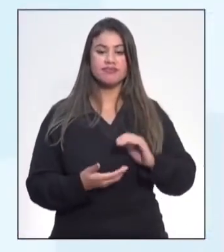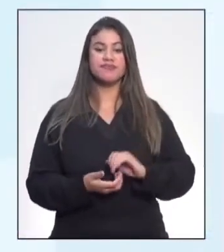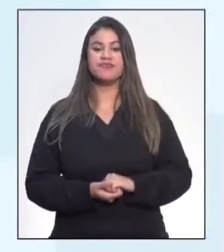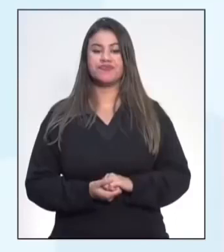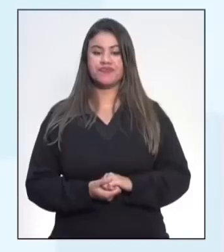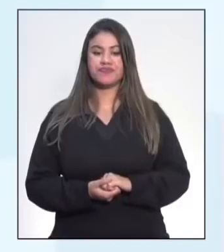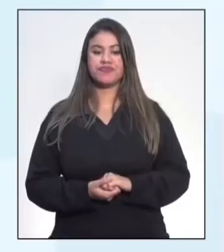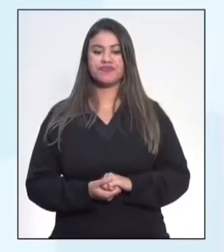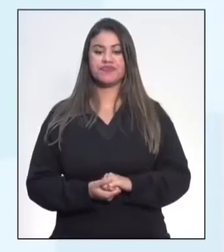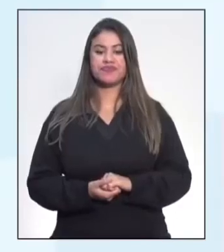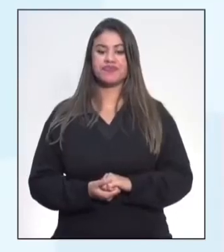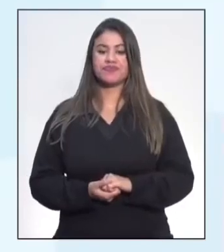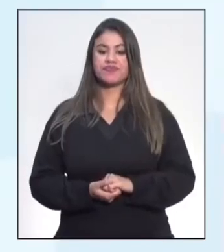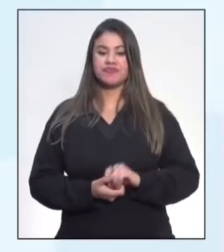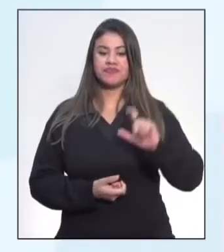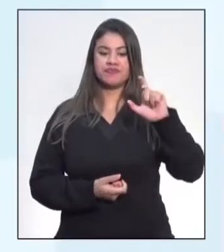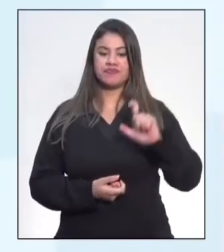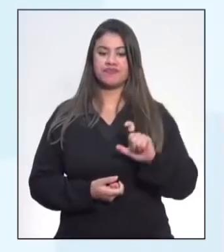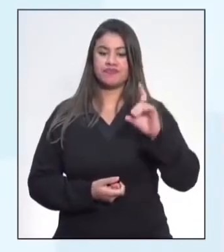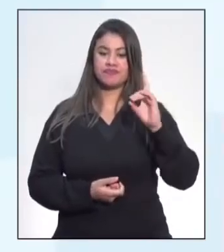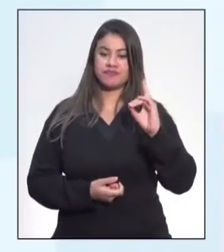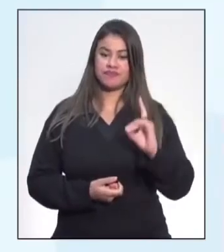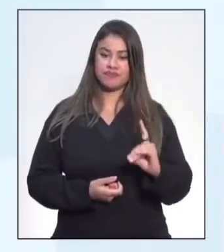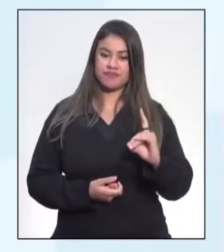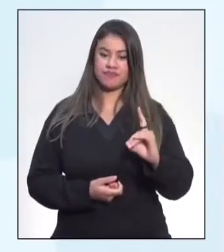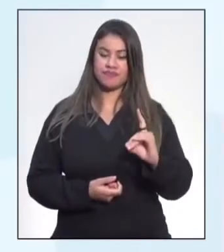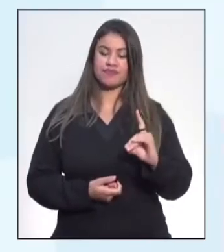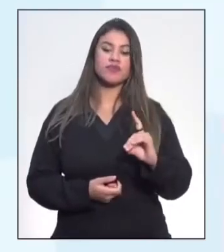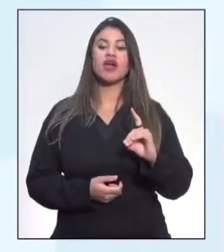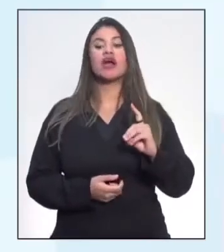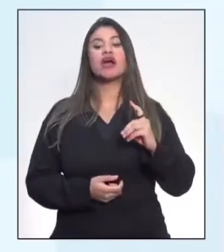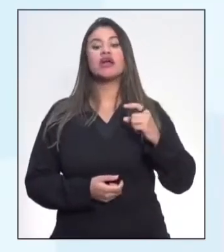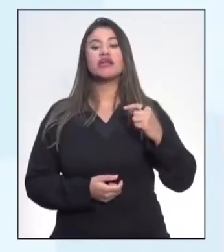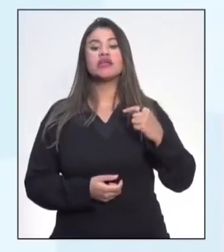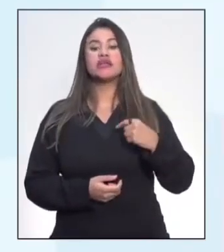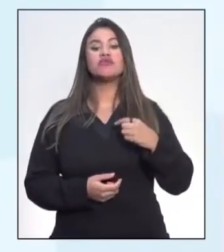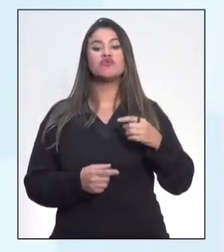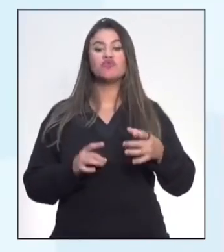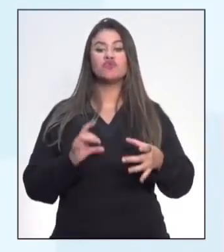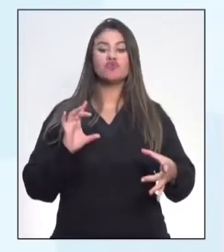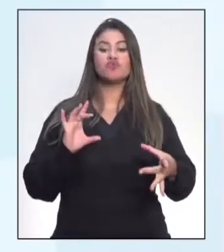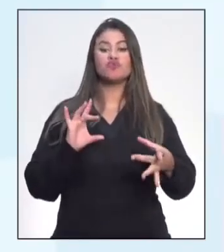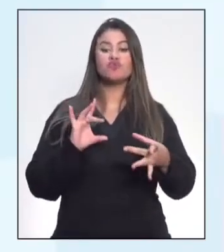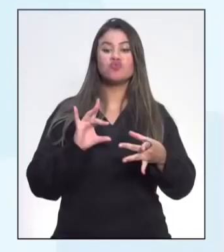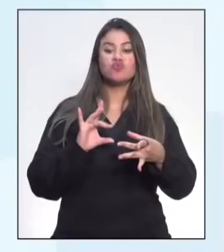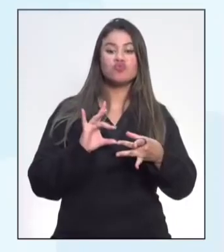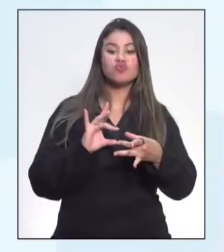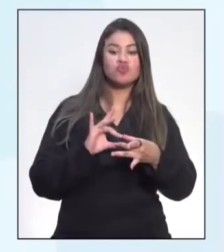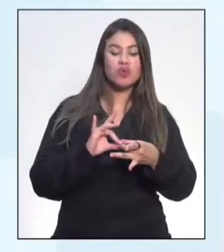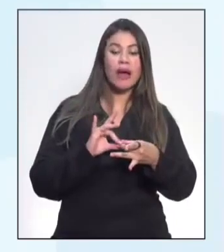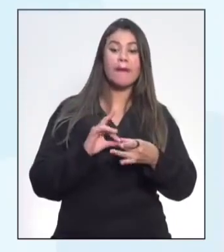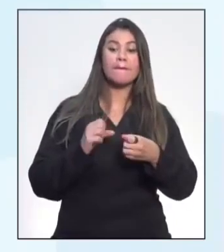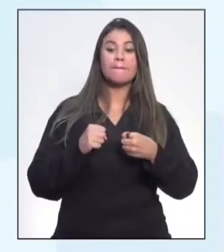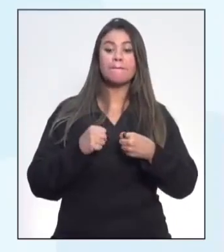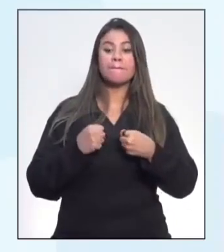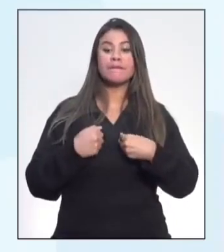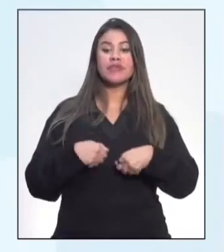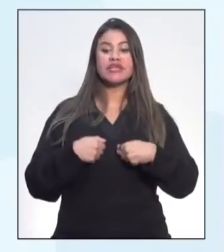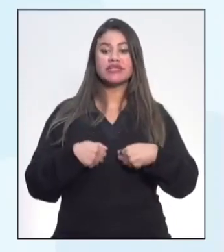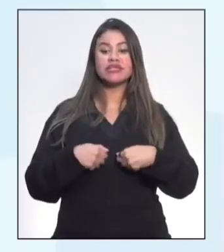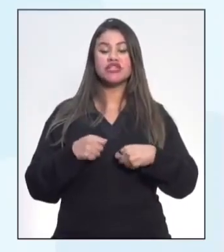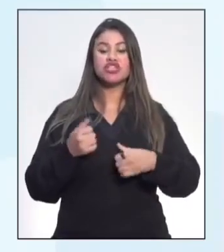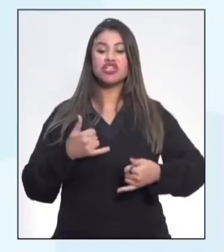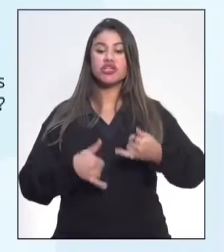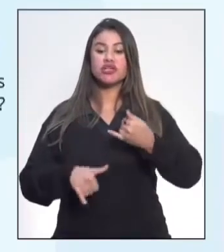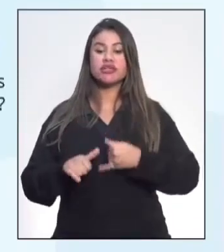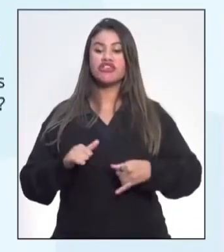dada lá para vocês, XD. Então, para eu formar a ligação XD, eu vou liberar quanto